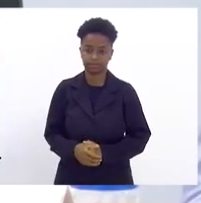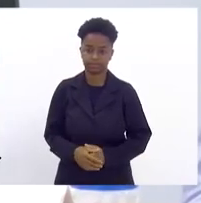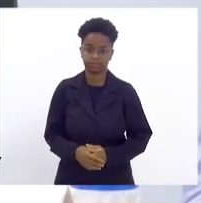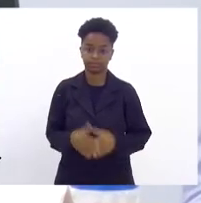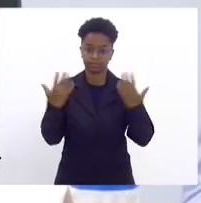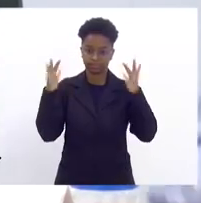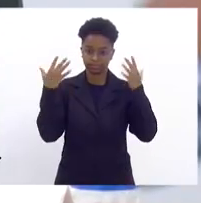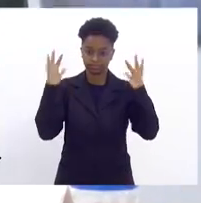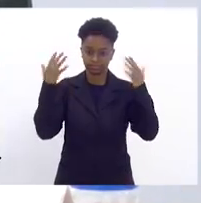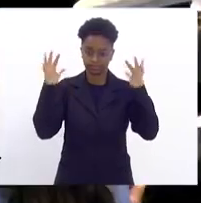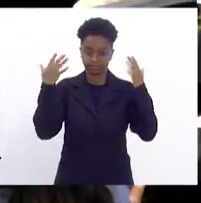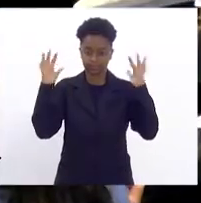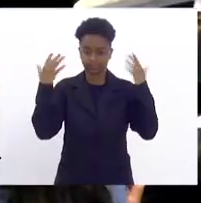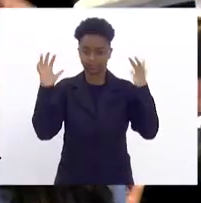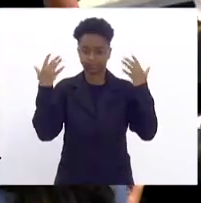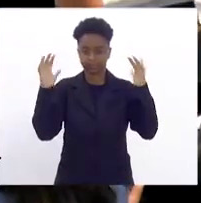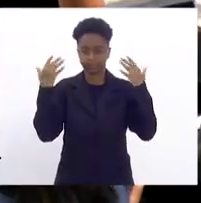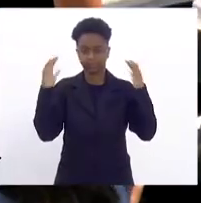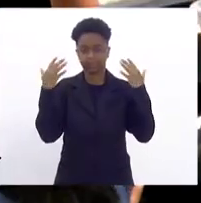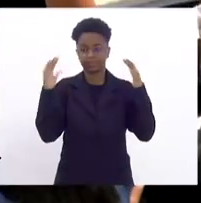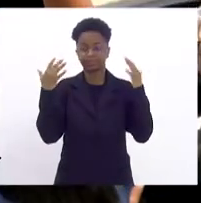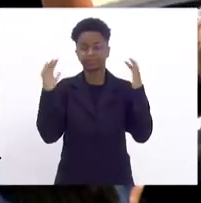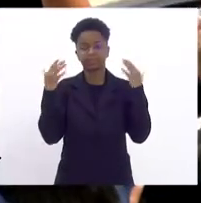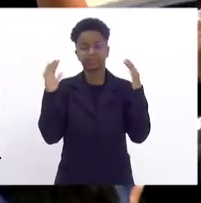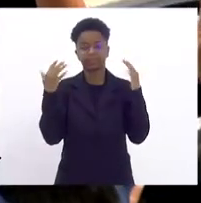Uma salva de palmas por favor